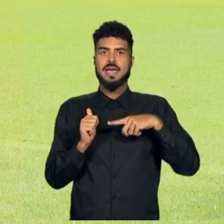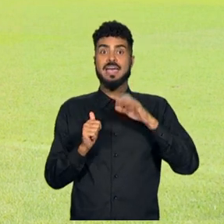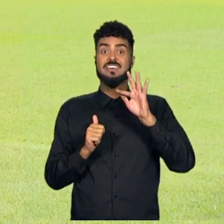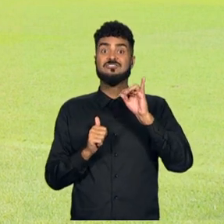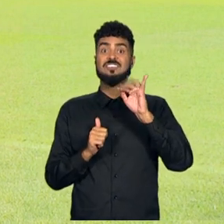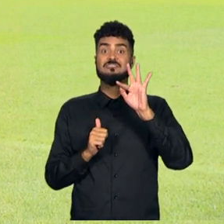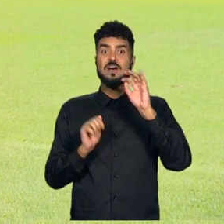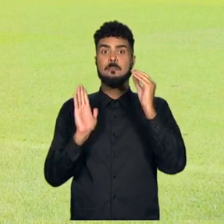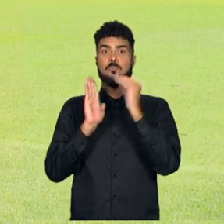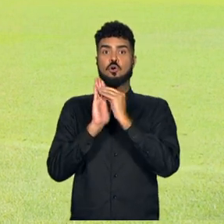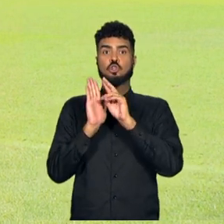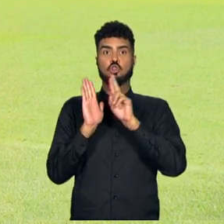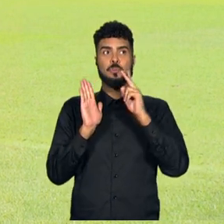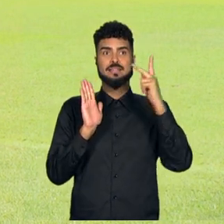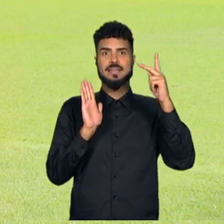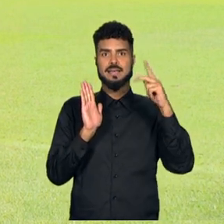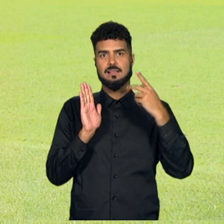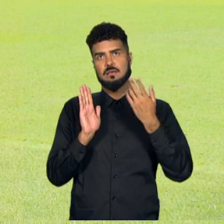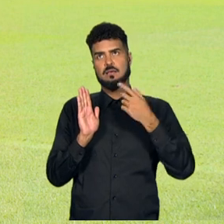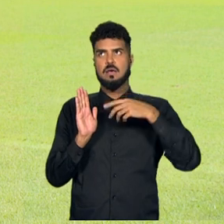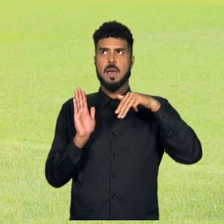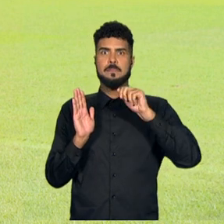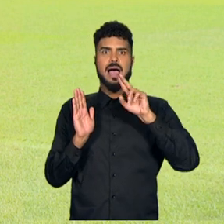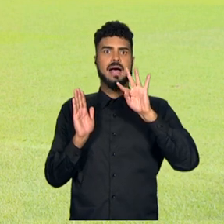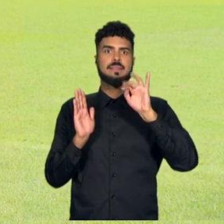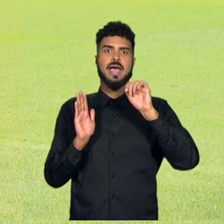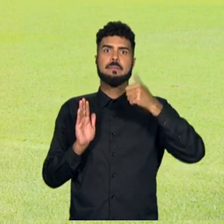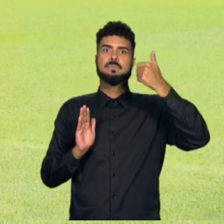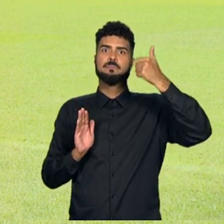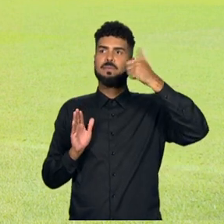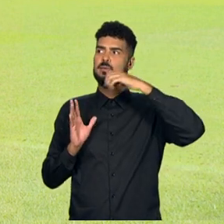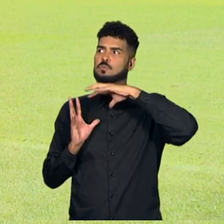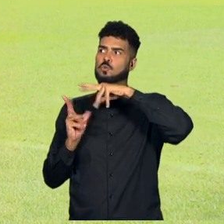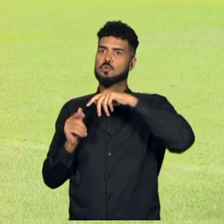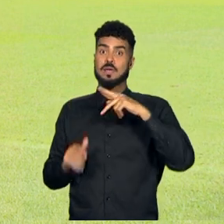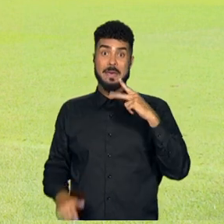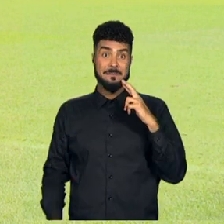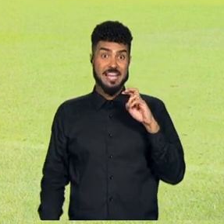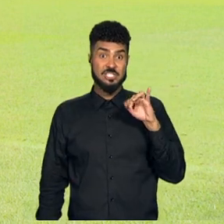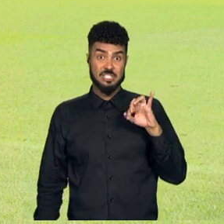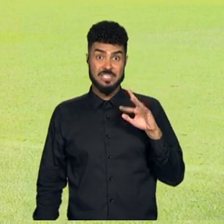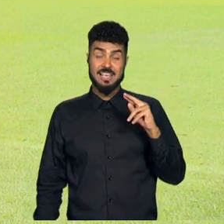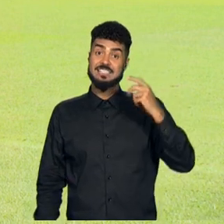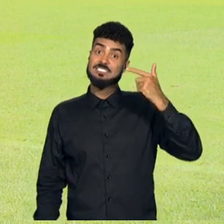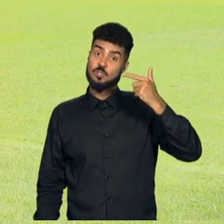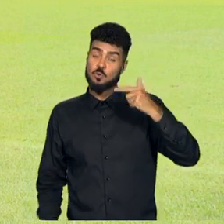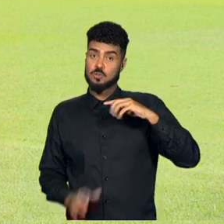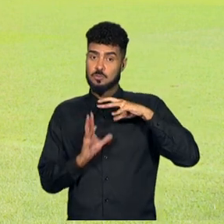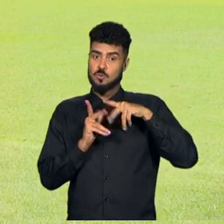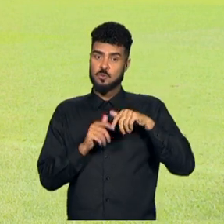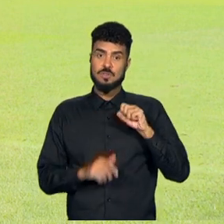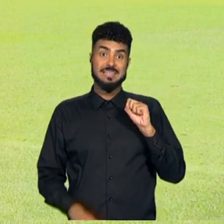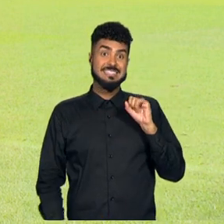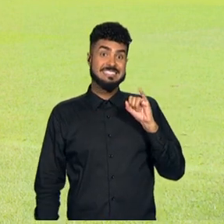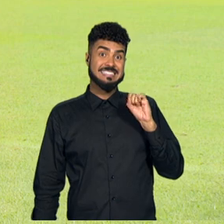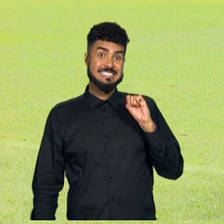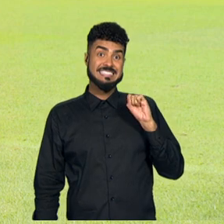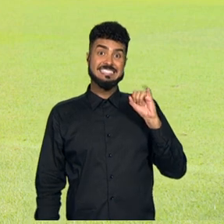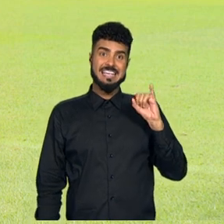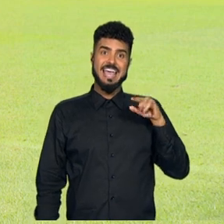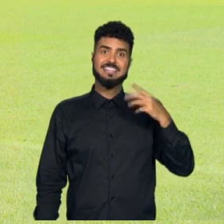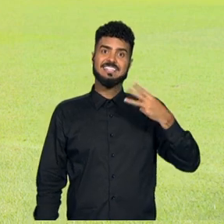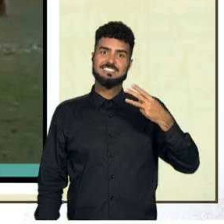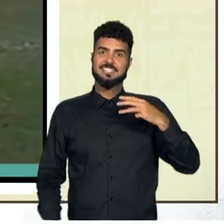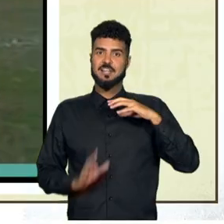FIFA. Marta, primeira do mundo. Pretinha, a segunda do mundo. E Cici, a terceira